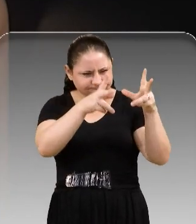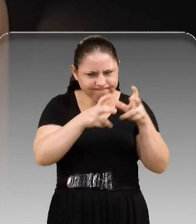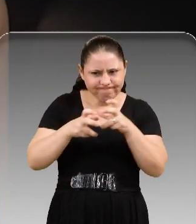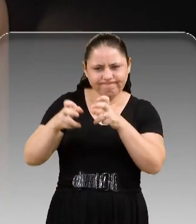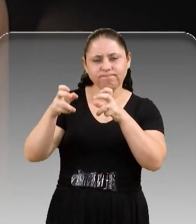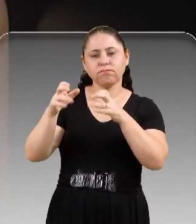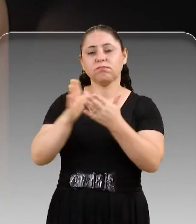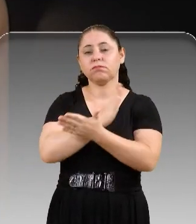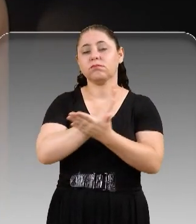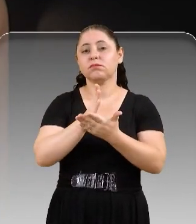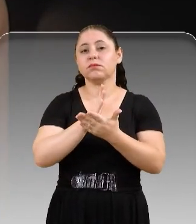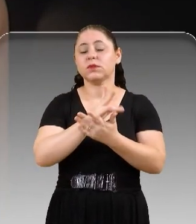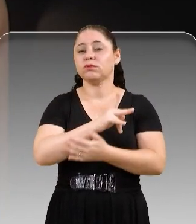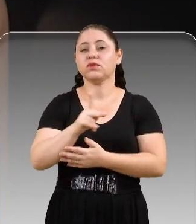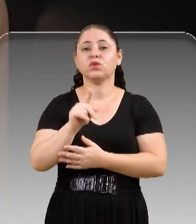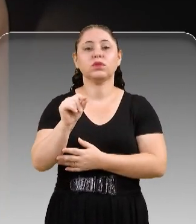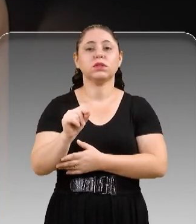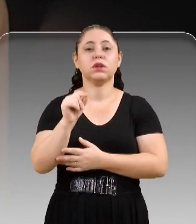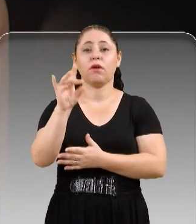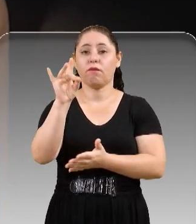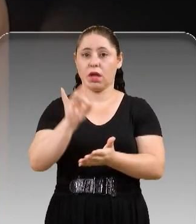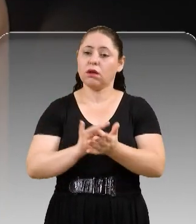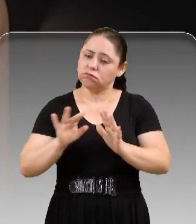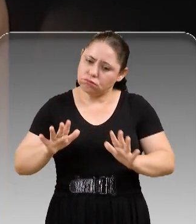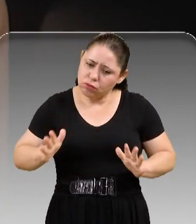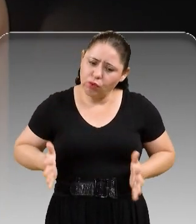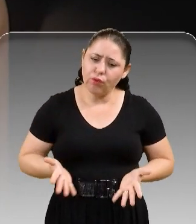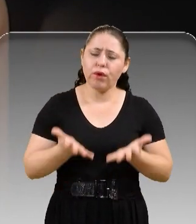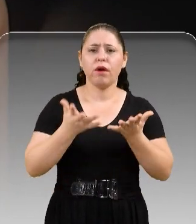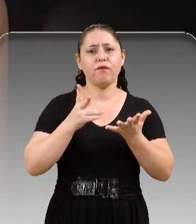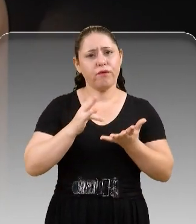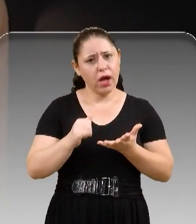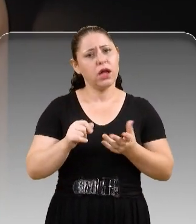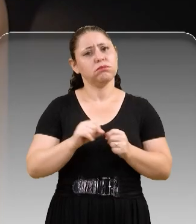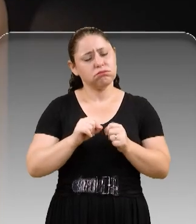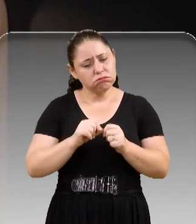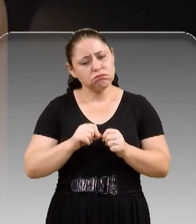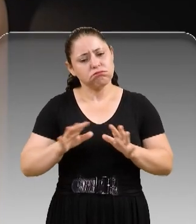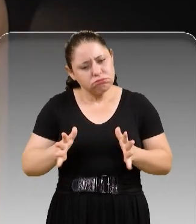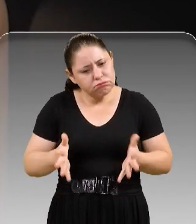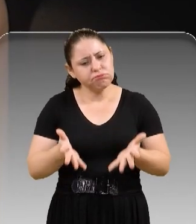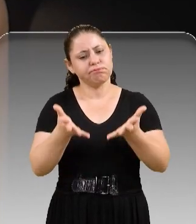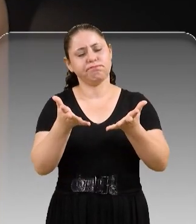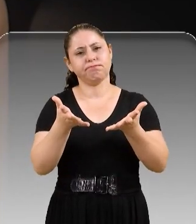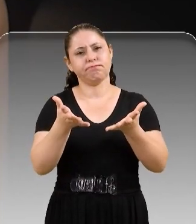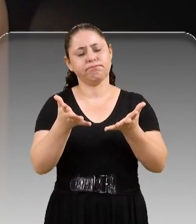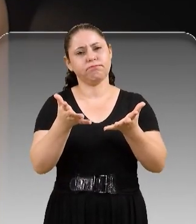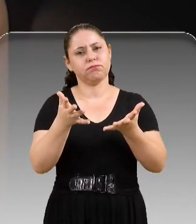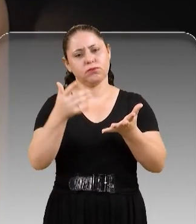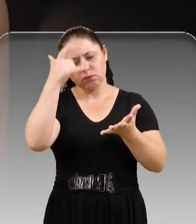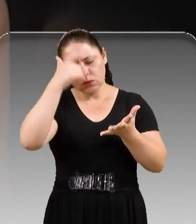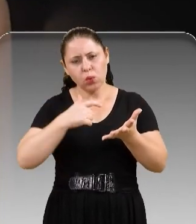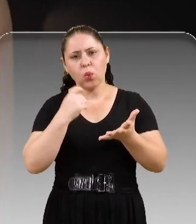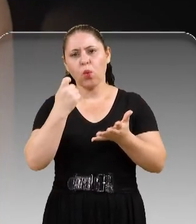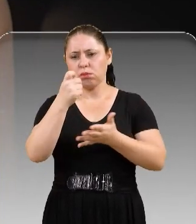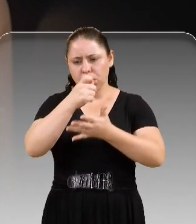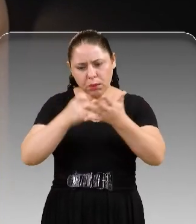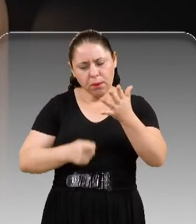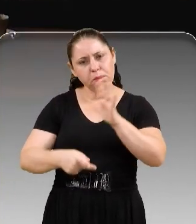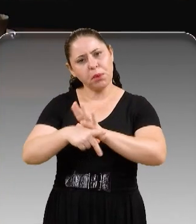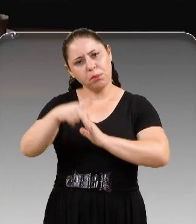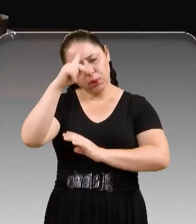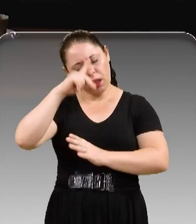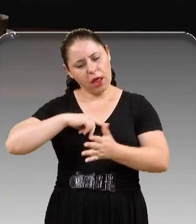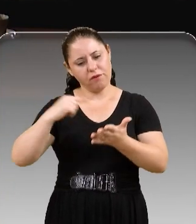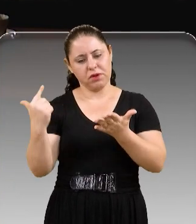e alguns professores que realmente incentivavam, né, essa postura de se escrever um